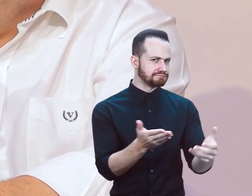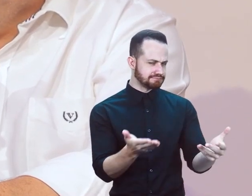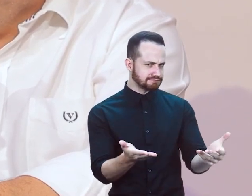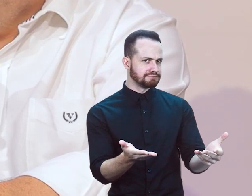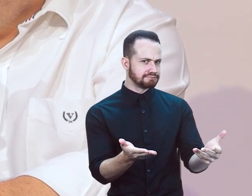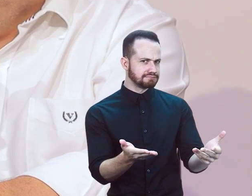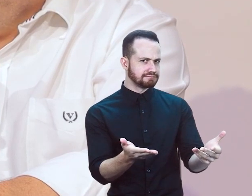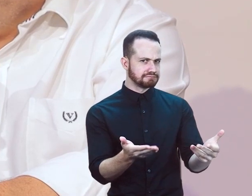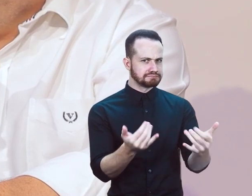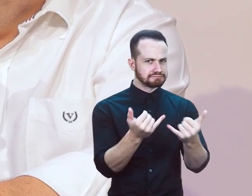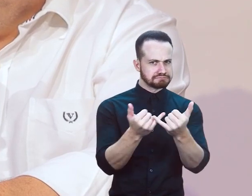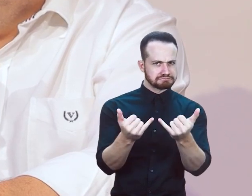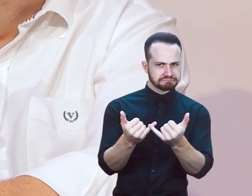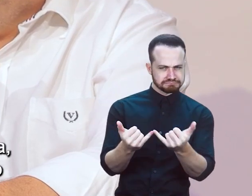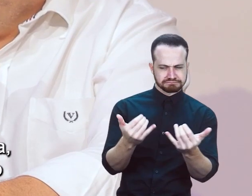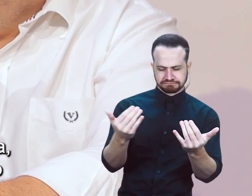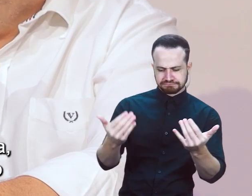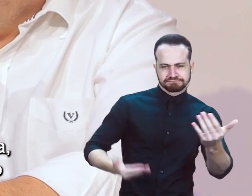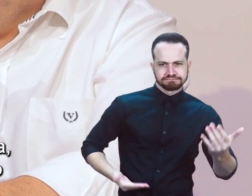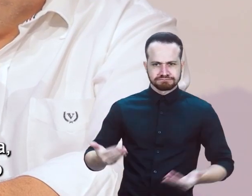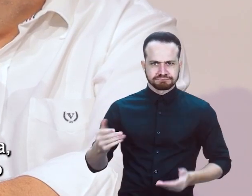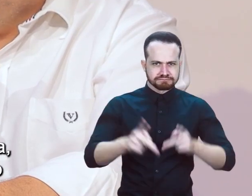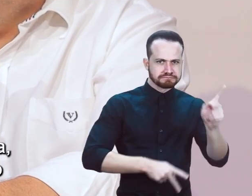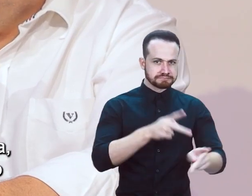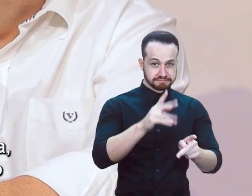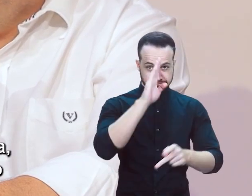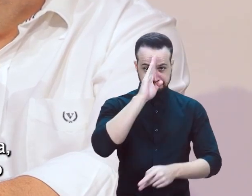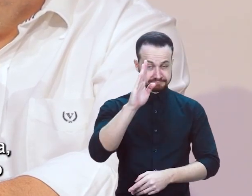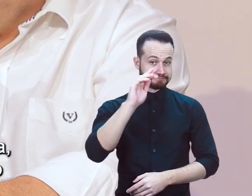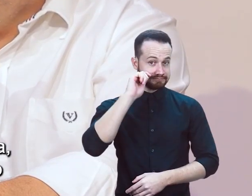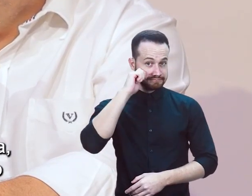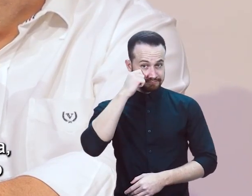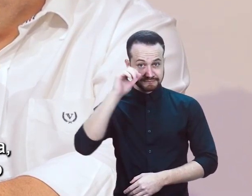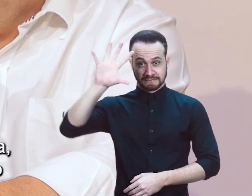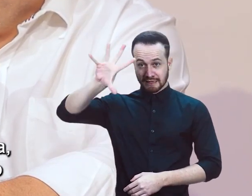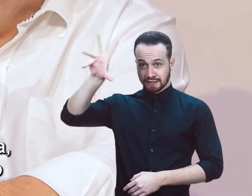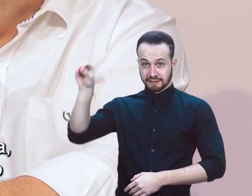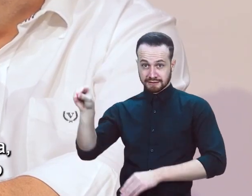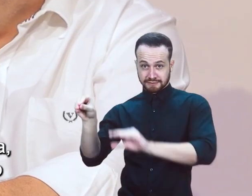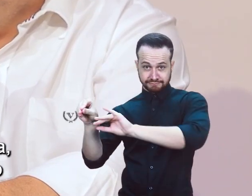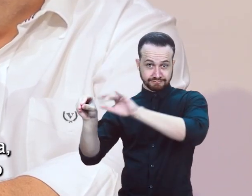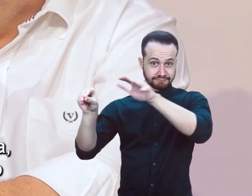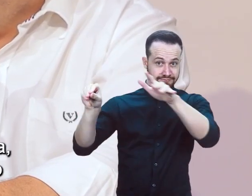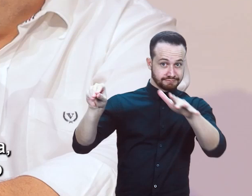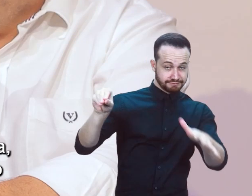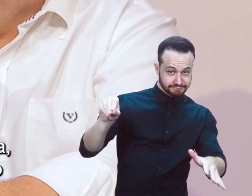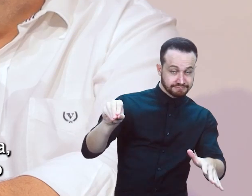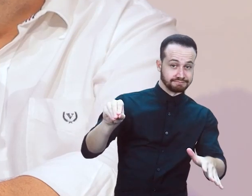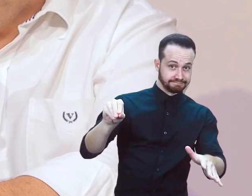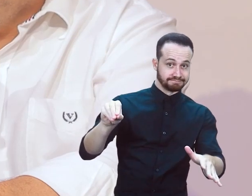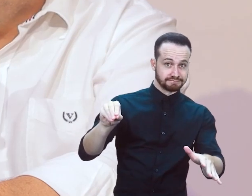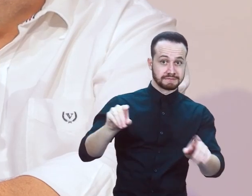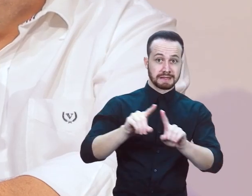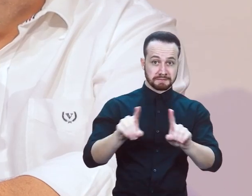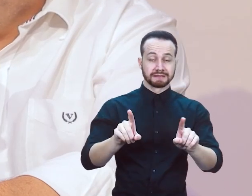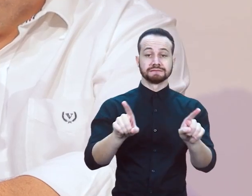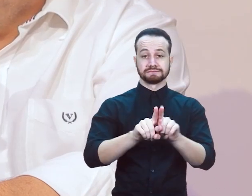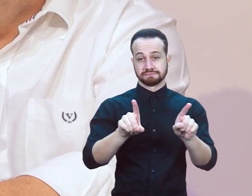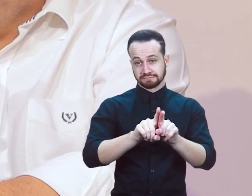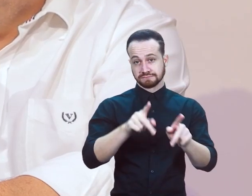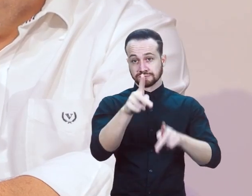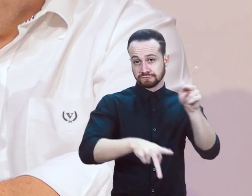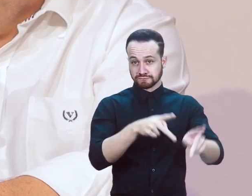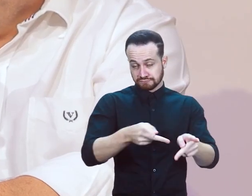né? Do semelhante, do povo preto saído de África, mas também do povo preto já